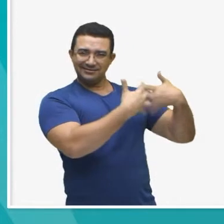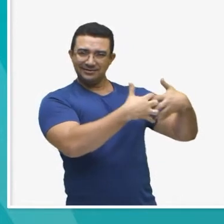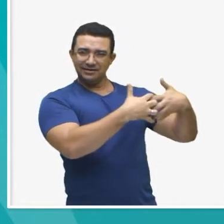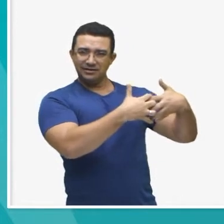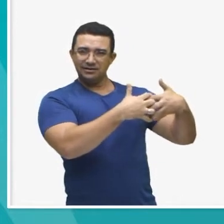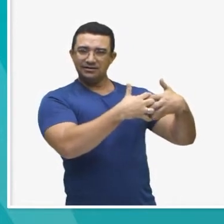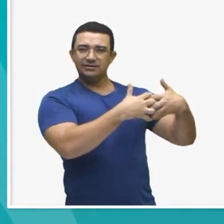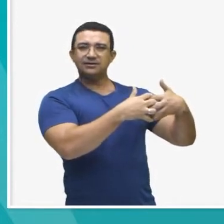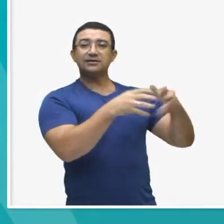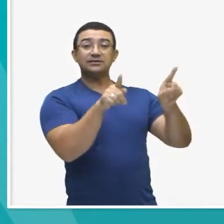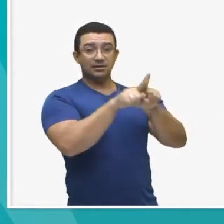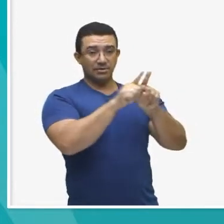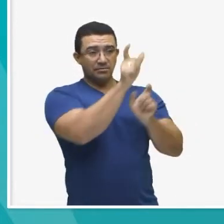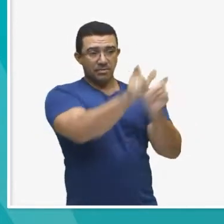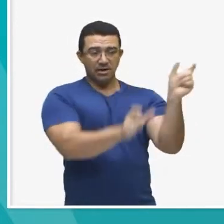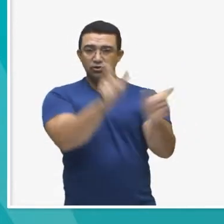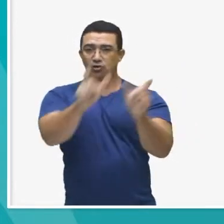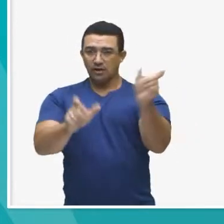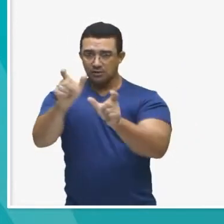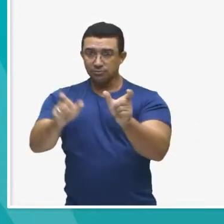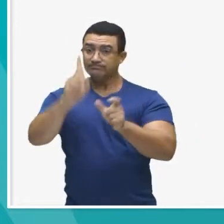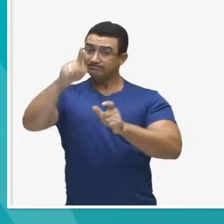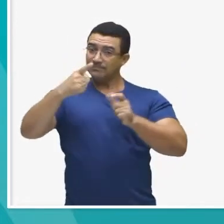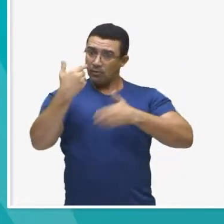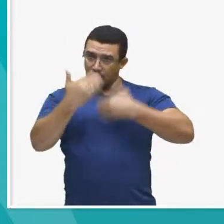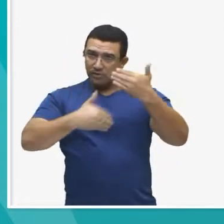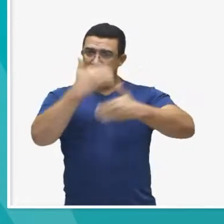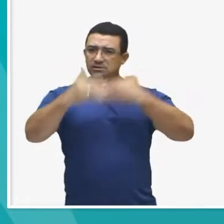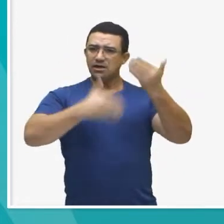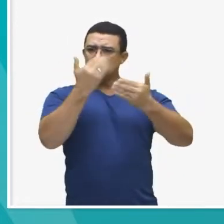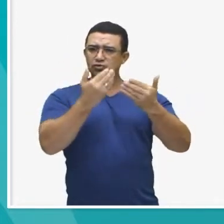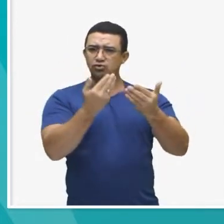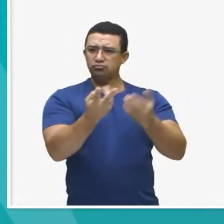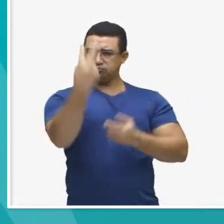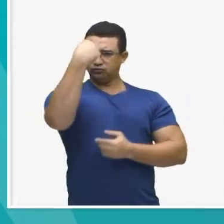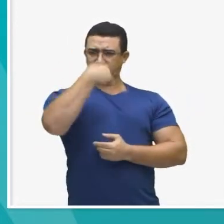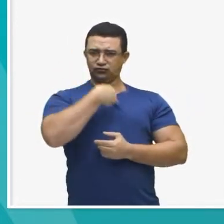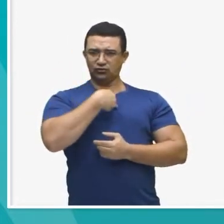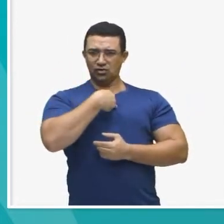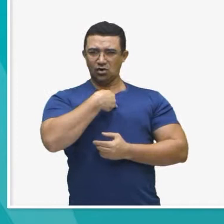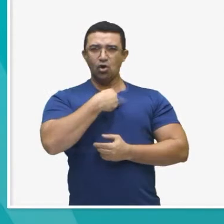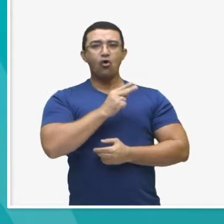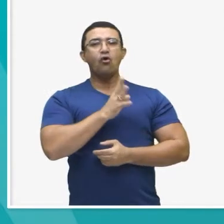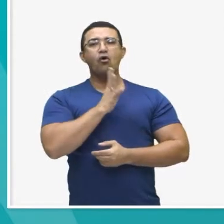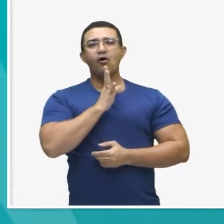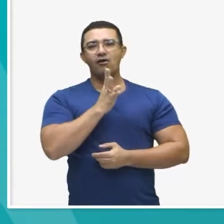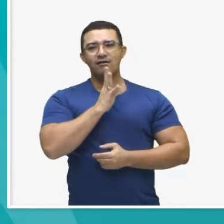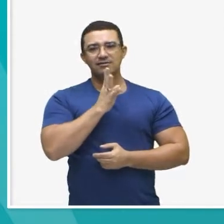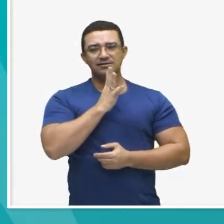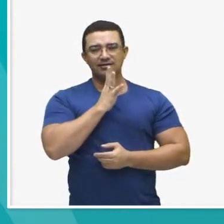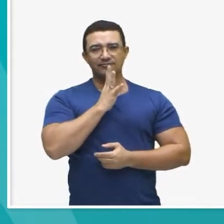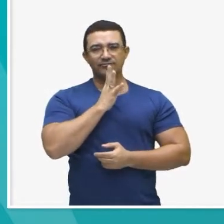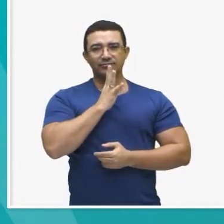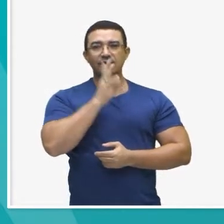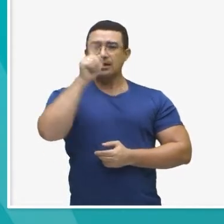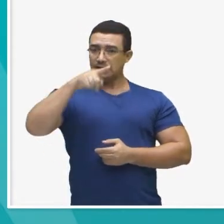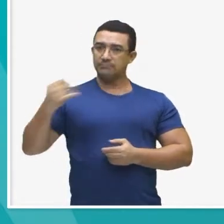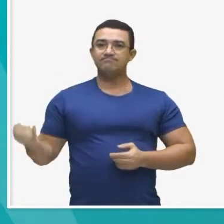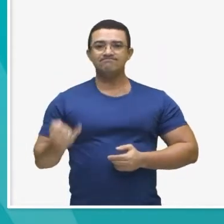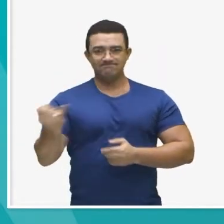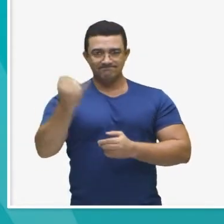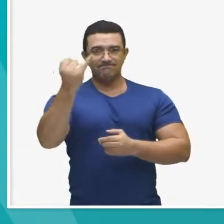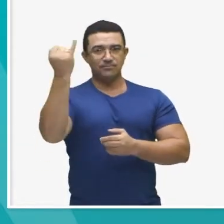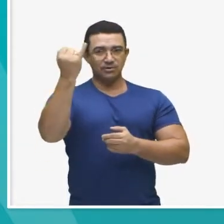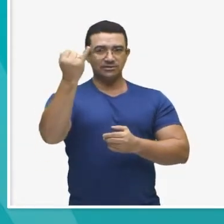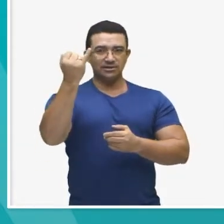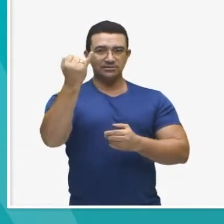personagens. Então, é esse processo de autoconhecimento que é o interessante dentro das